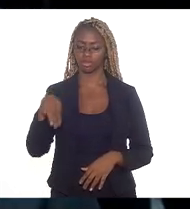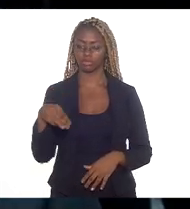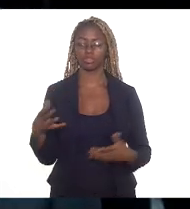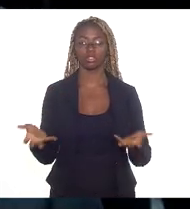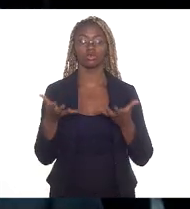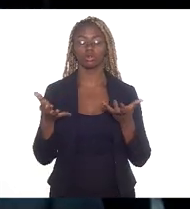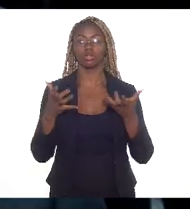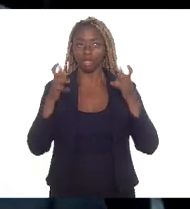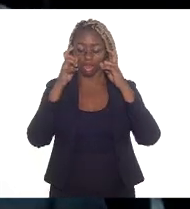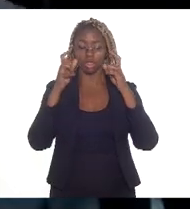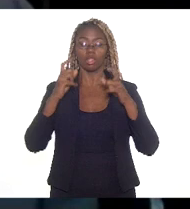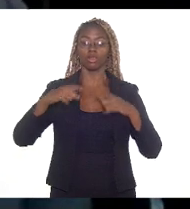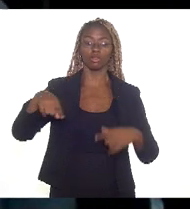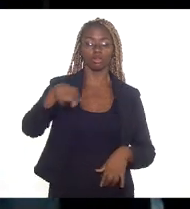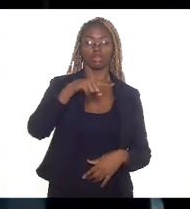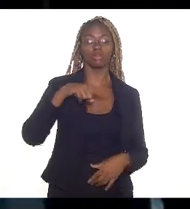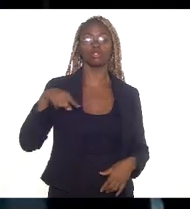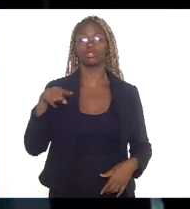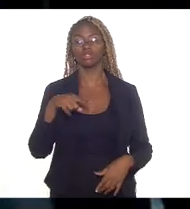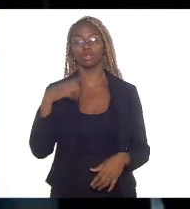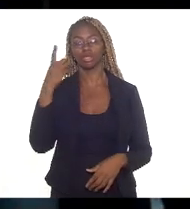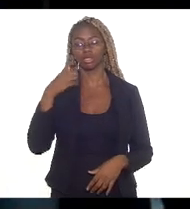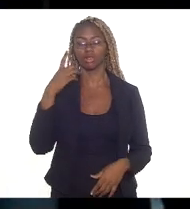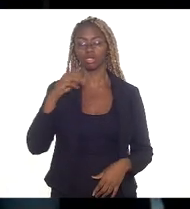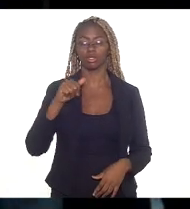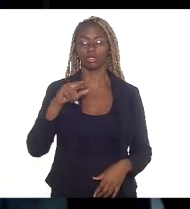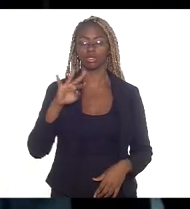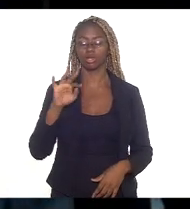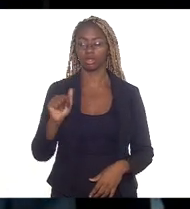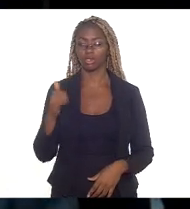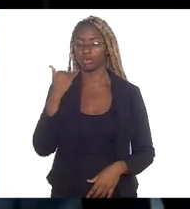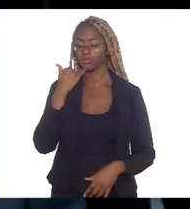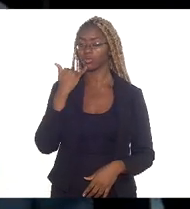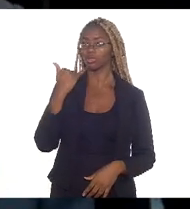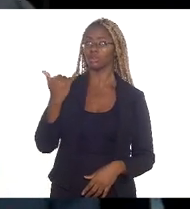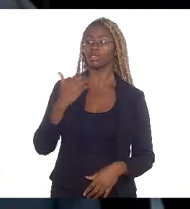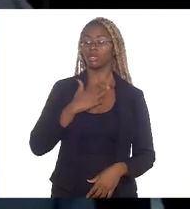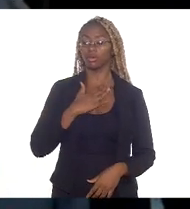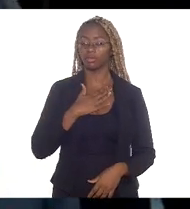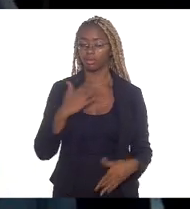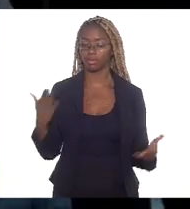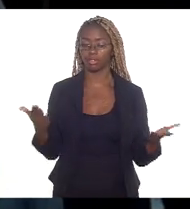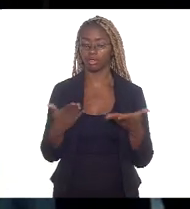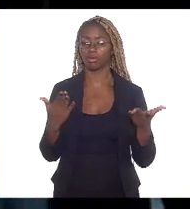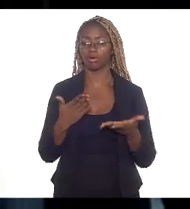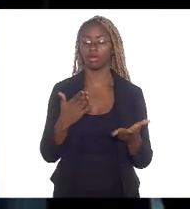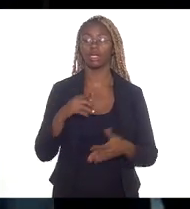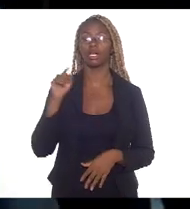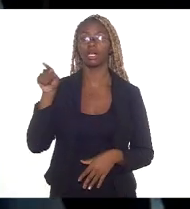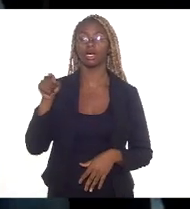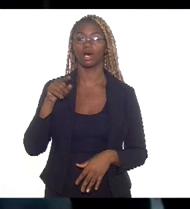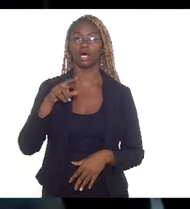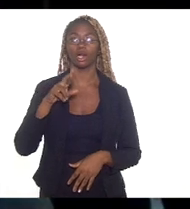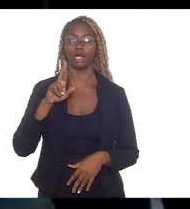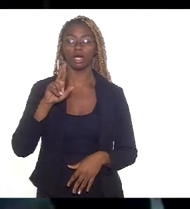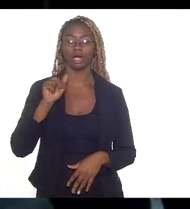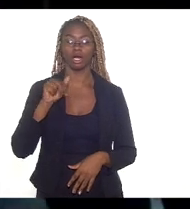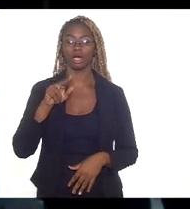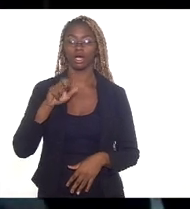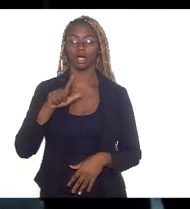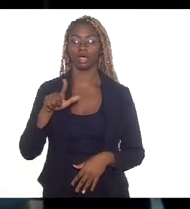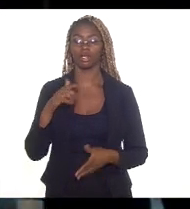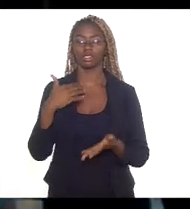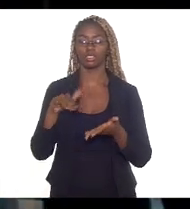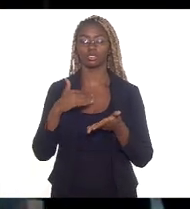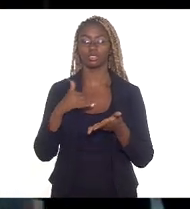de todas e todos. Deputada Marta, eu recebi há pouco um telefonema da Raquel, a moça que é secretária